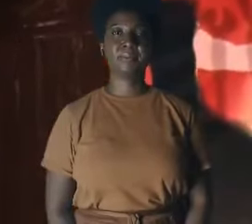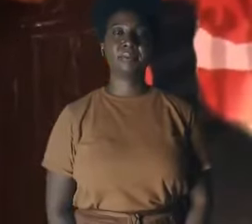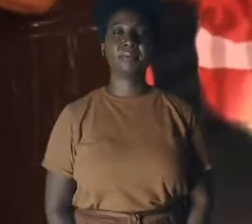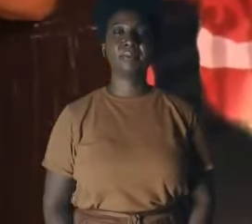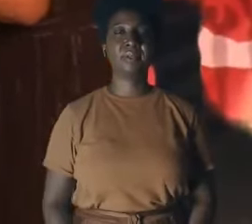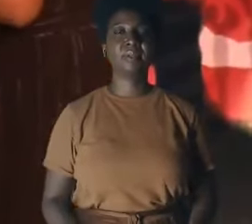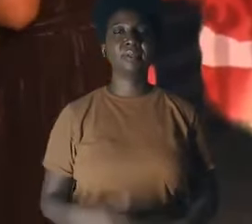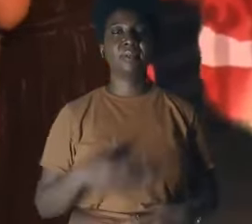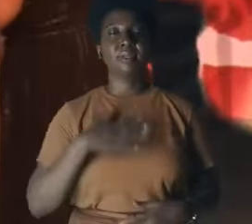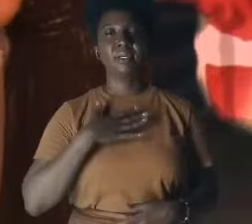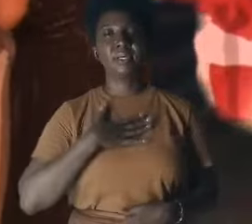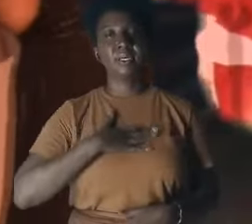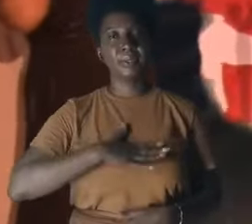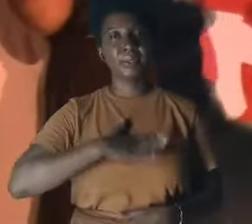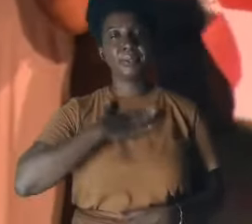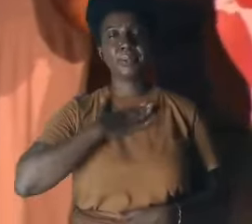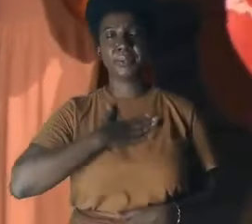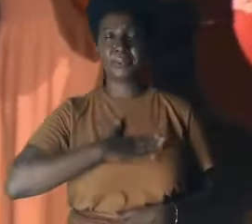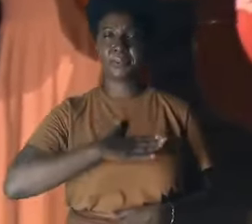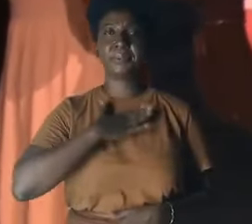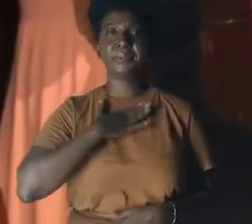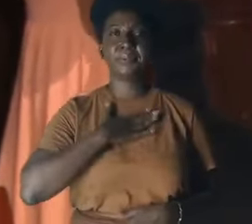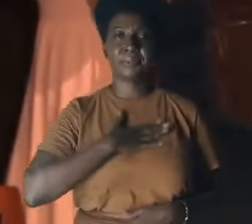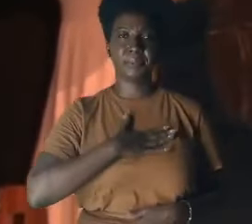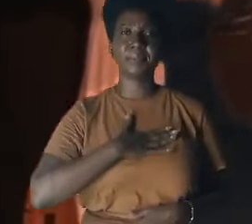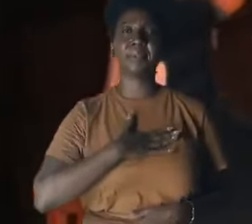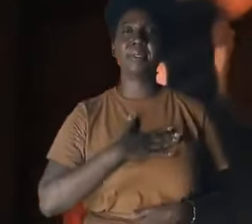O Todo-Poderoso fez coisas magníficas.